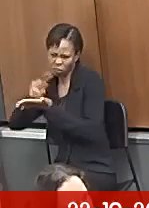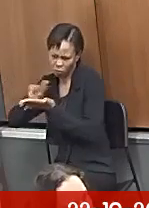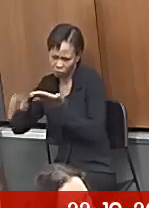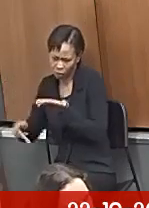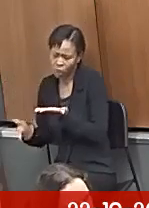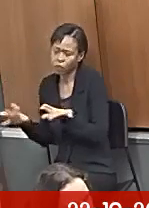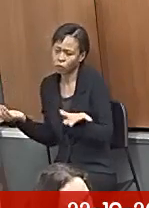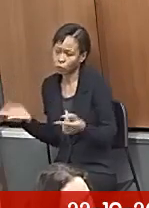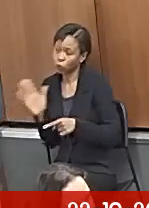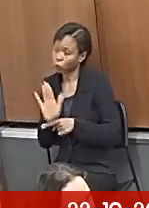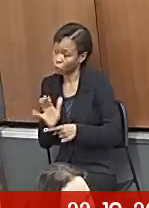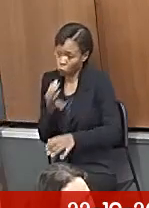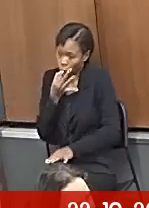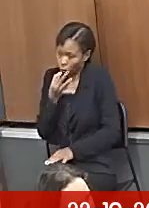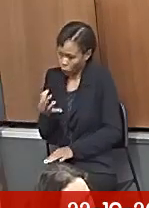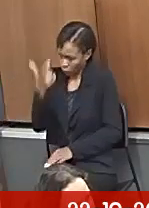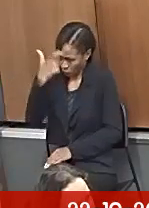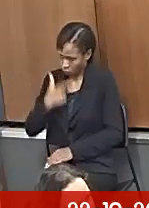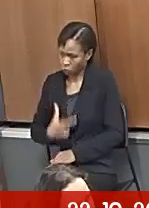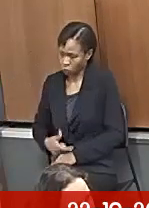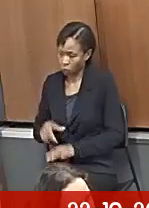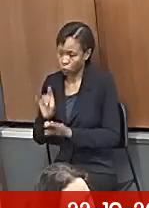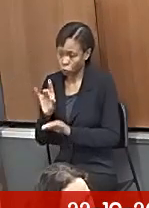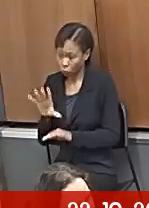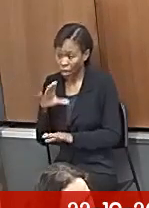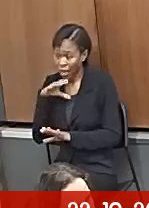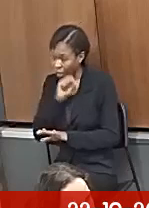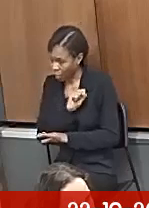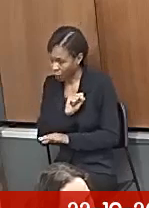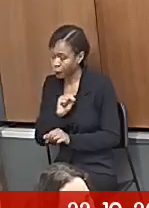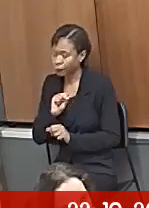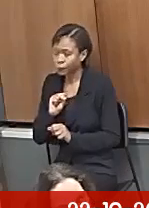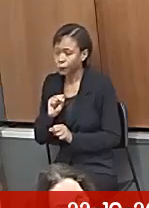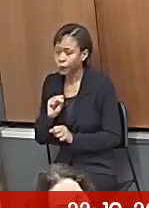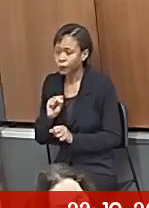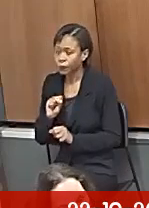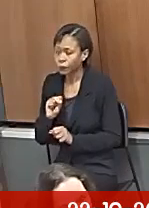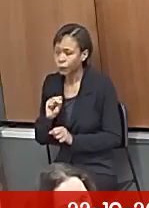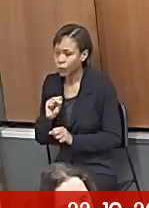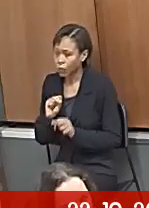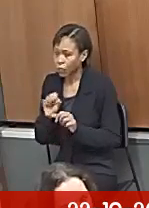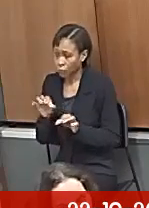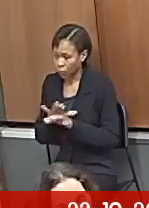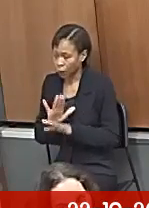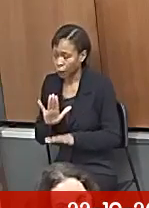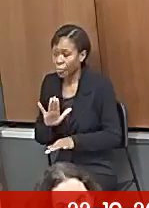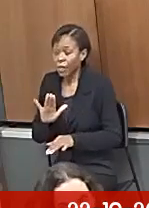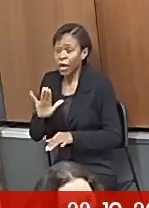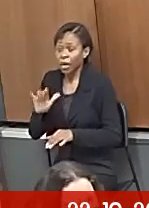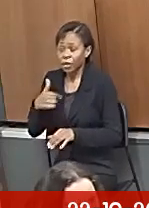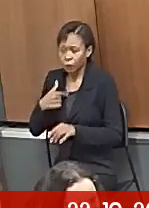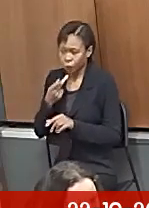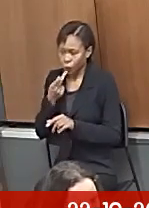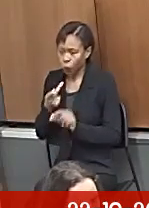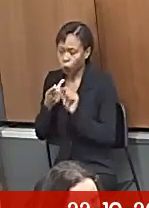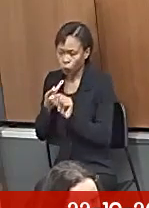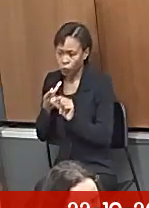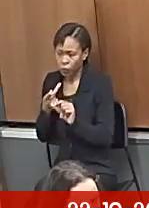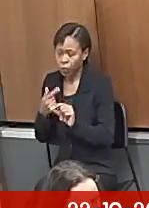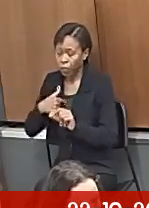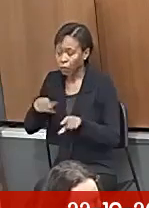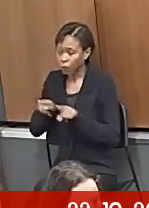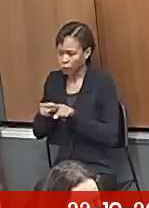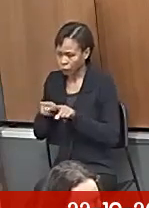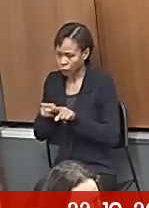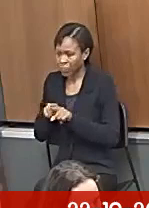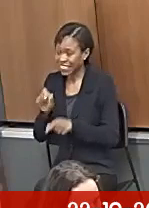Para concluir? Tá, só muito rapidamente, então. Uma coisa que eu queria falar aqui é que, de fato, eu